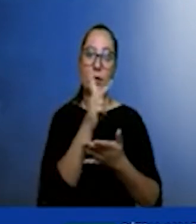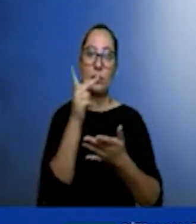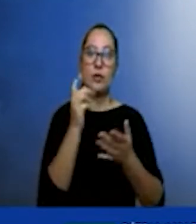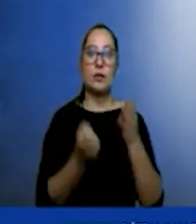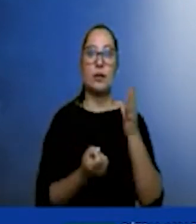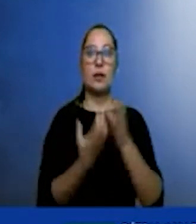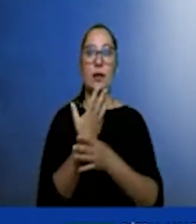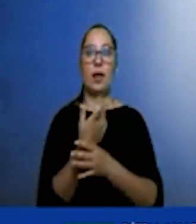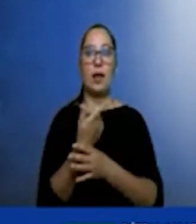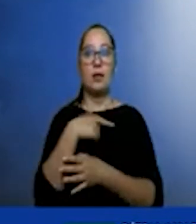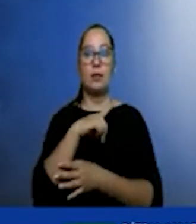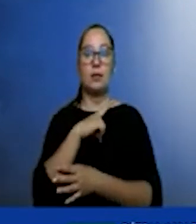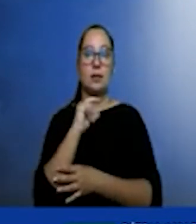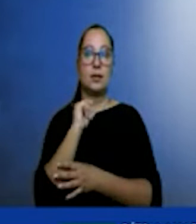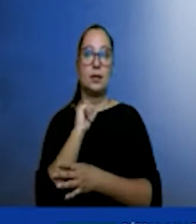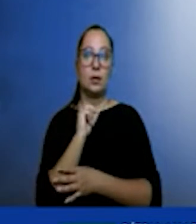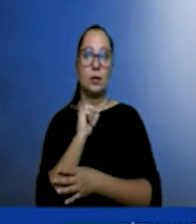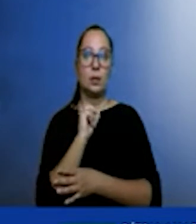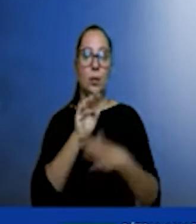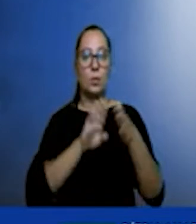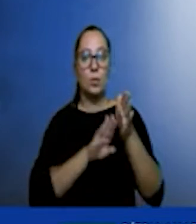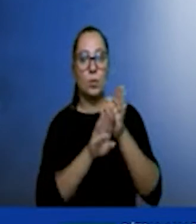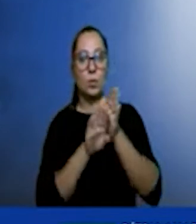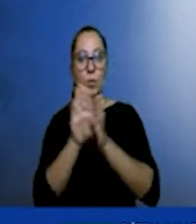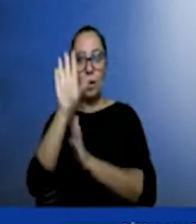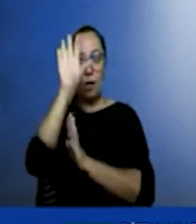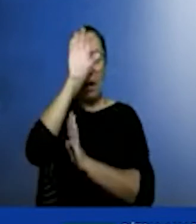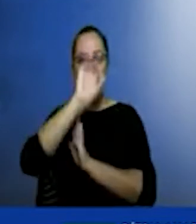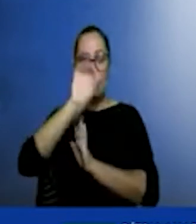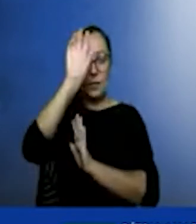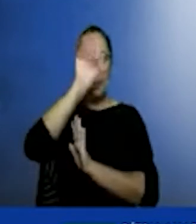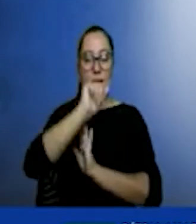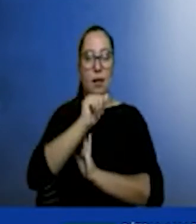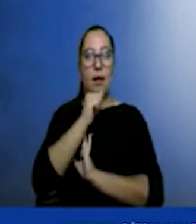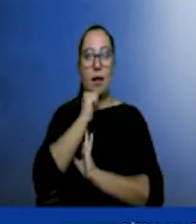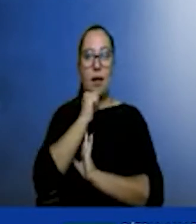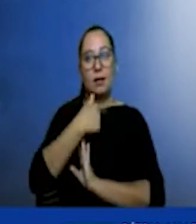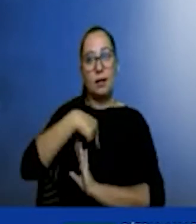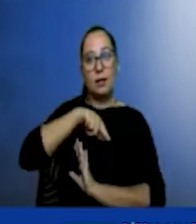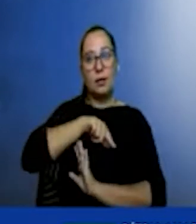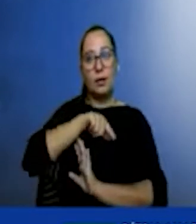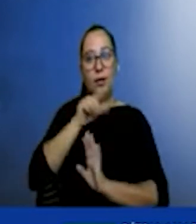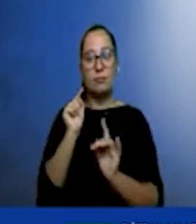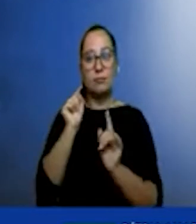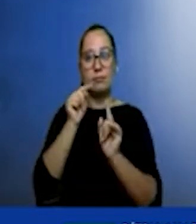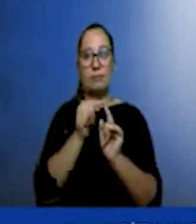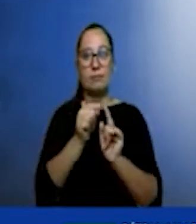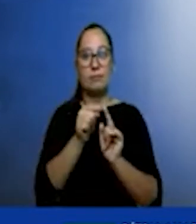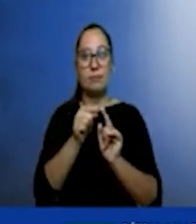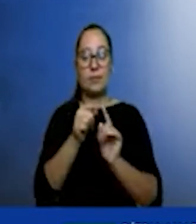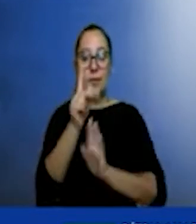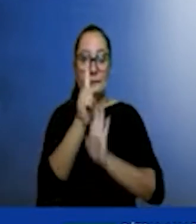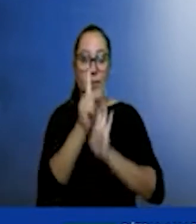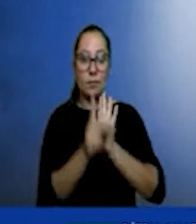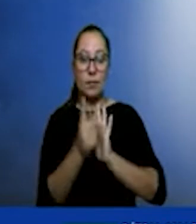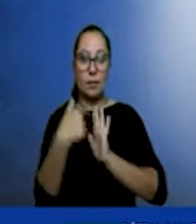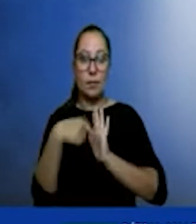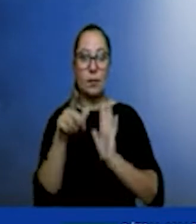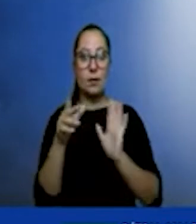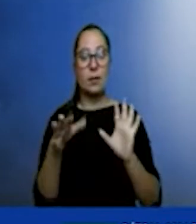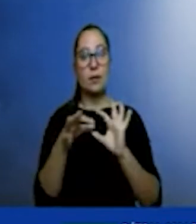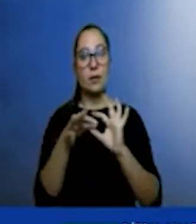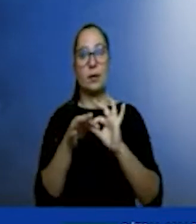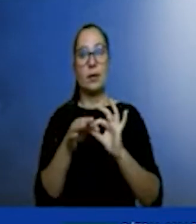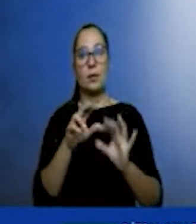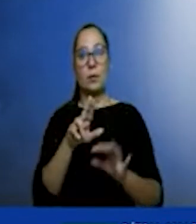temos ainda uma curva de aprendizagem aí para nós seguirmos essa planta que nós vamos ter na USP. Aqueles